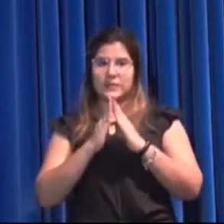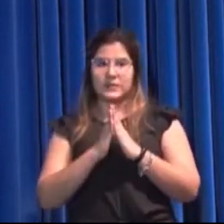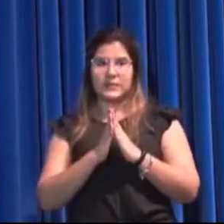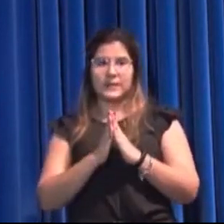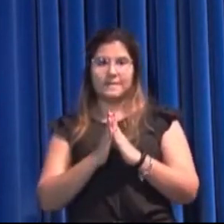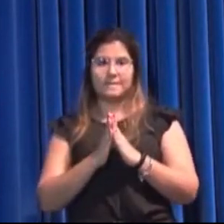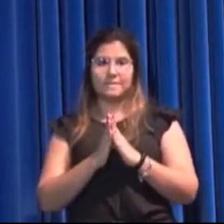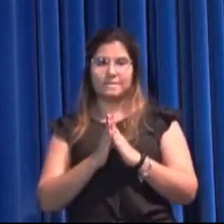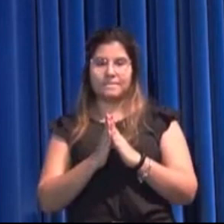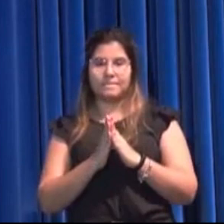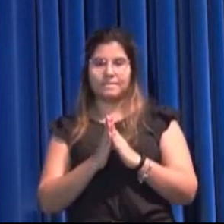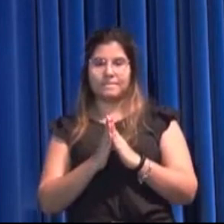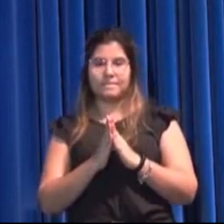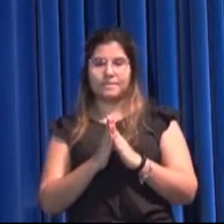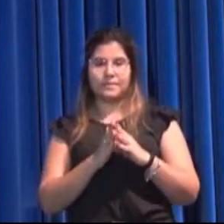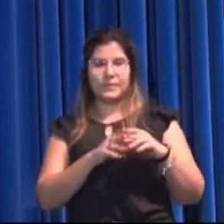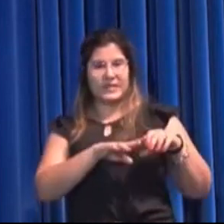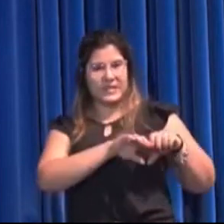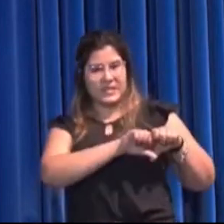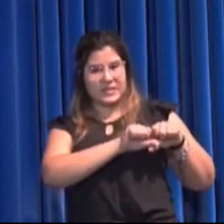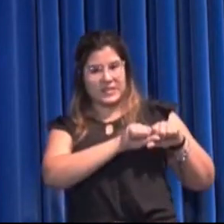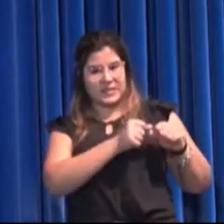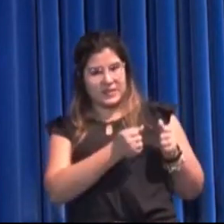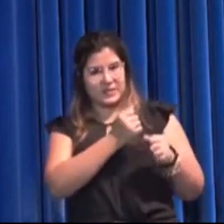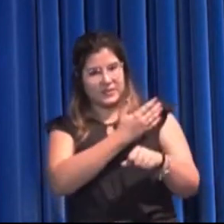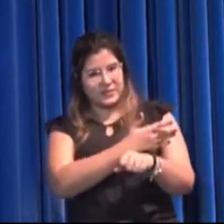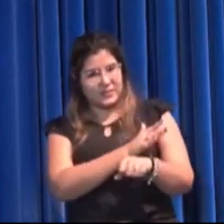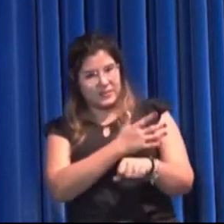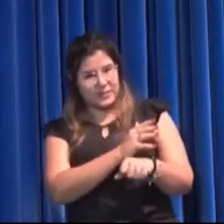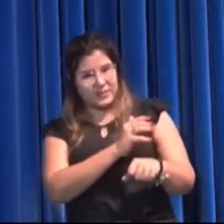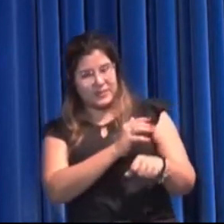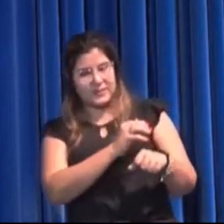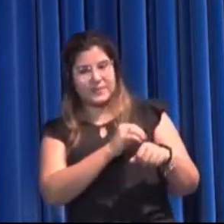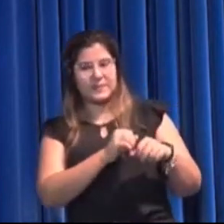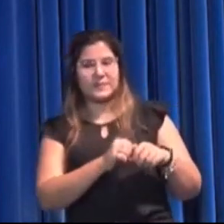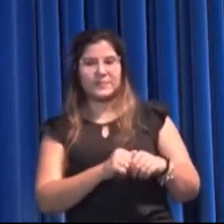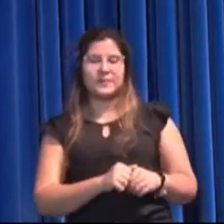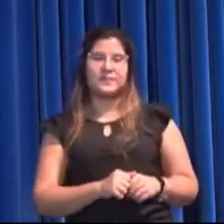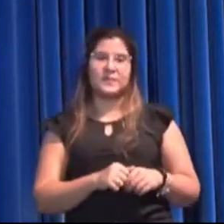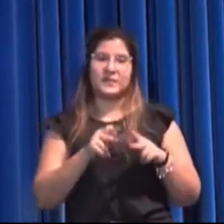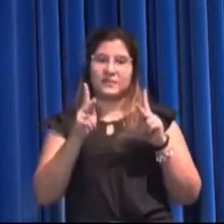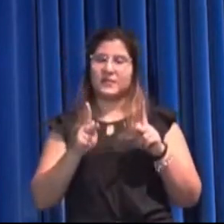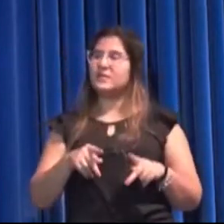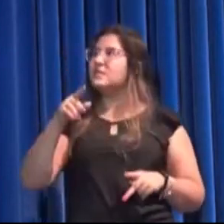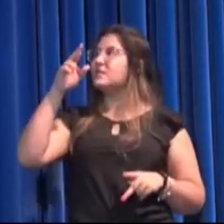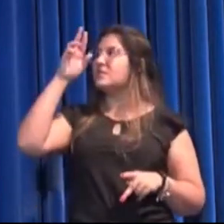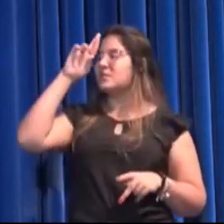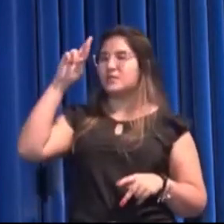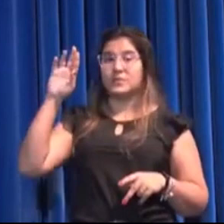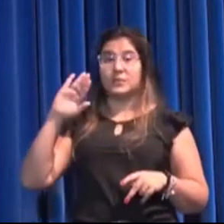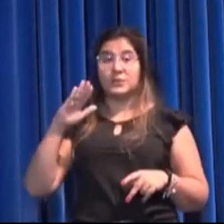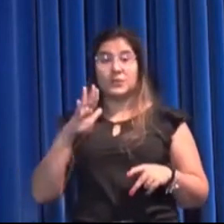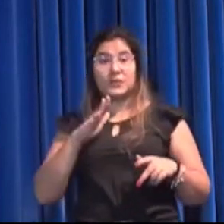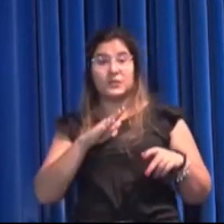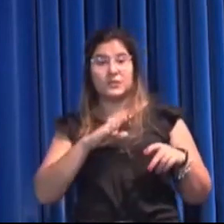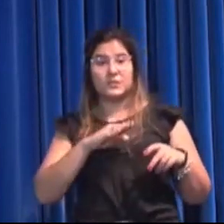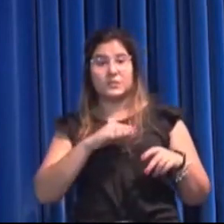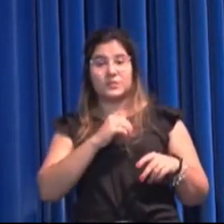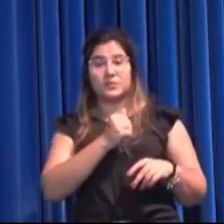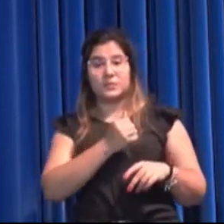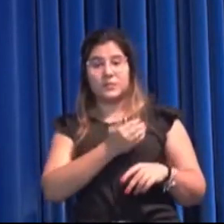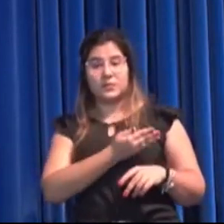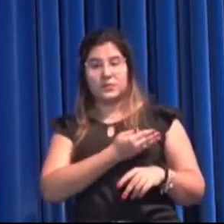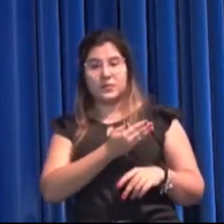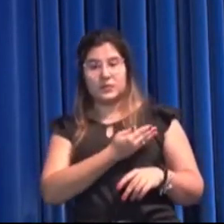de quebrantamento para entrarmos na presença do Senhor. Quando estamos com o coração contrito, a